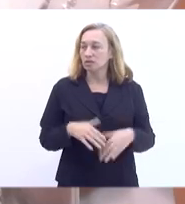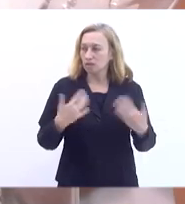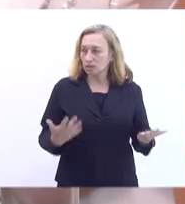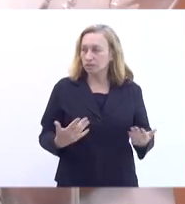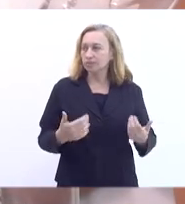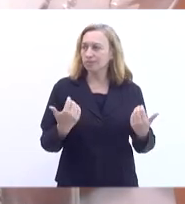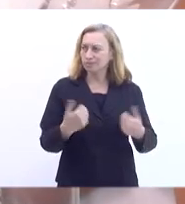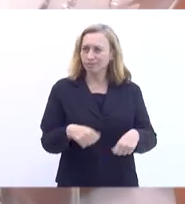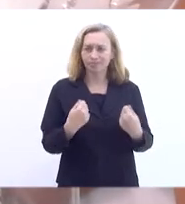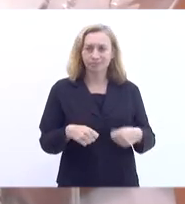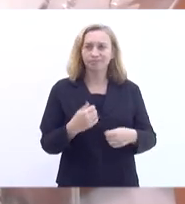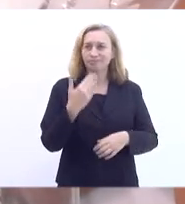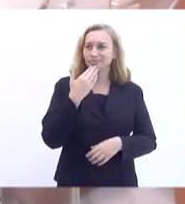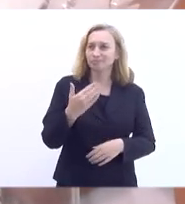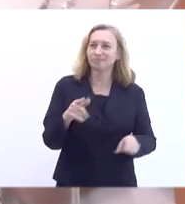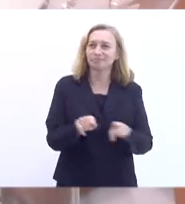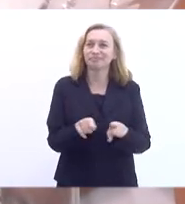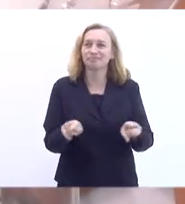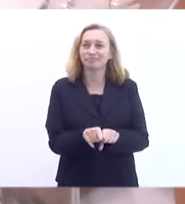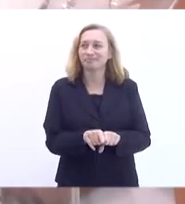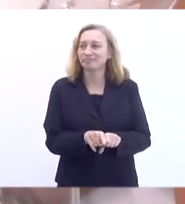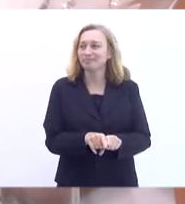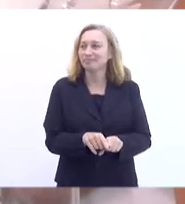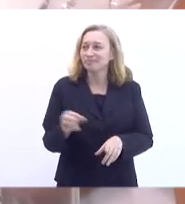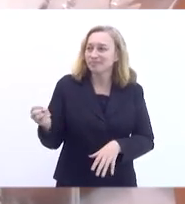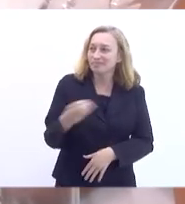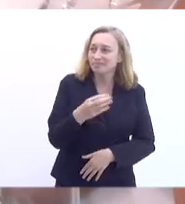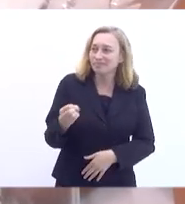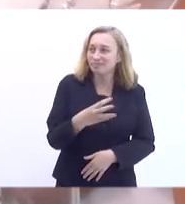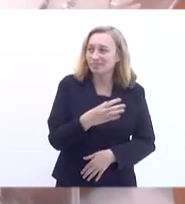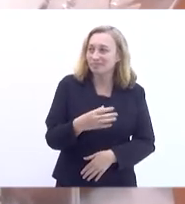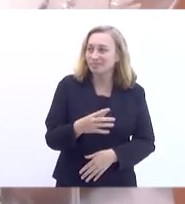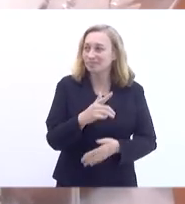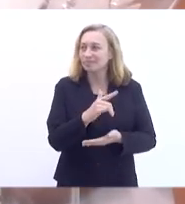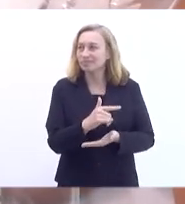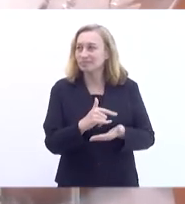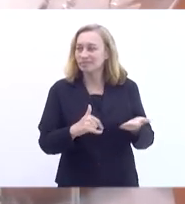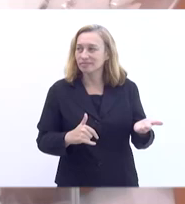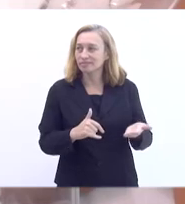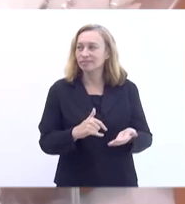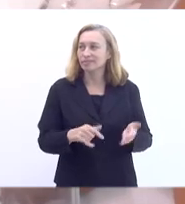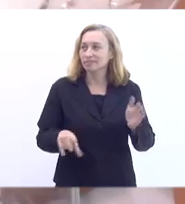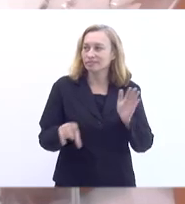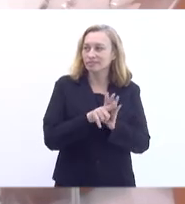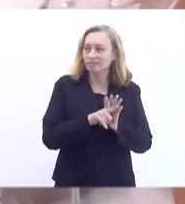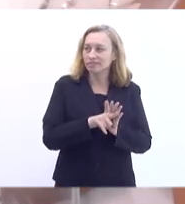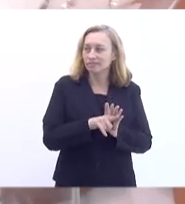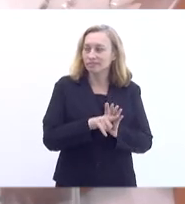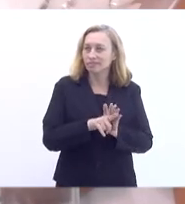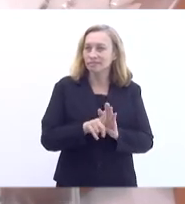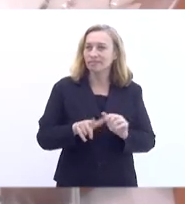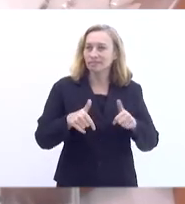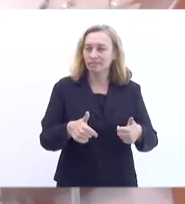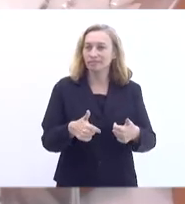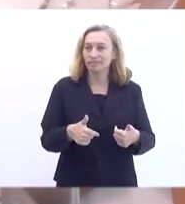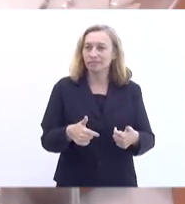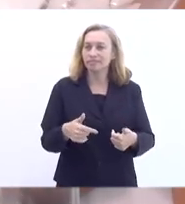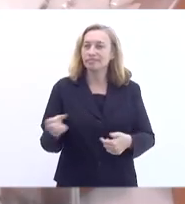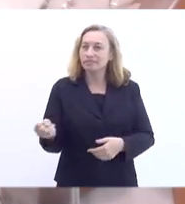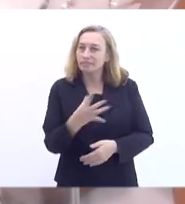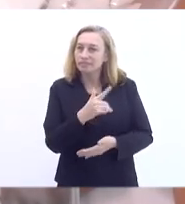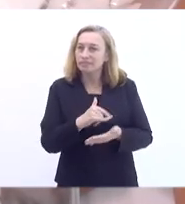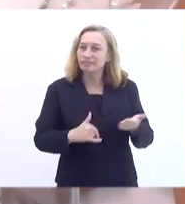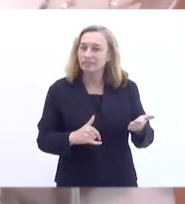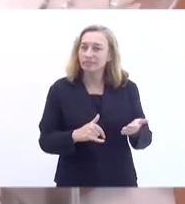então nós podemos solicitar também aqui que seja emitida uma nova certidão tendo em vista que a lei está em vigor e na nova